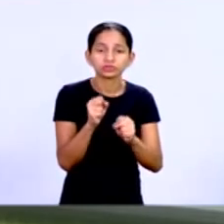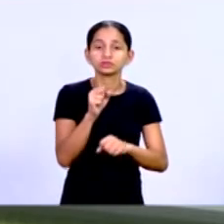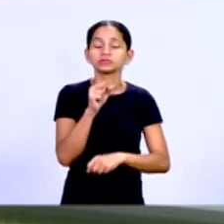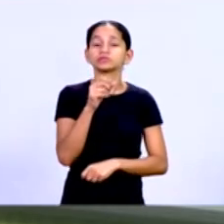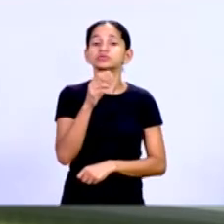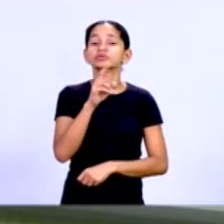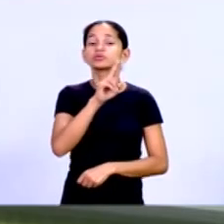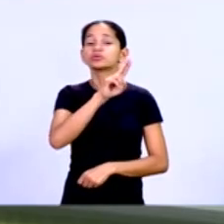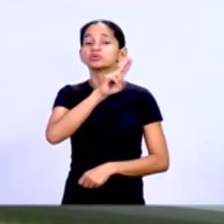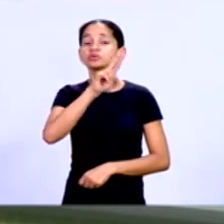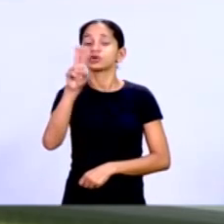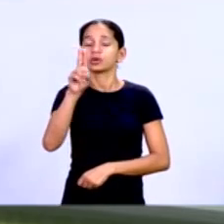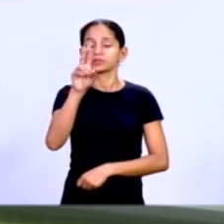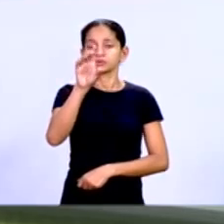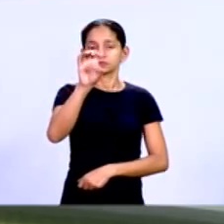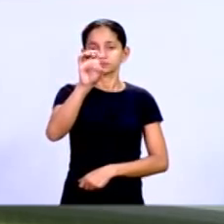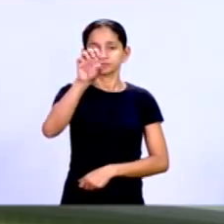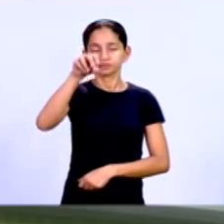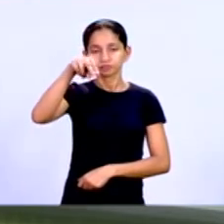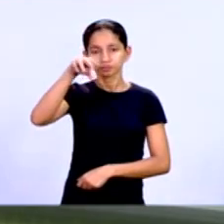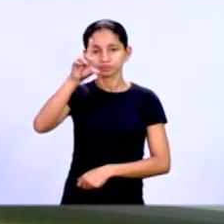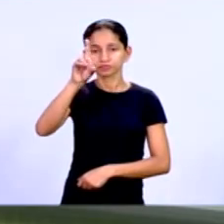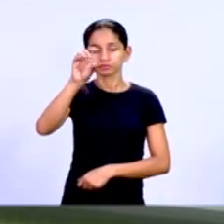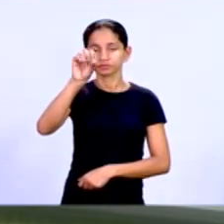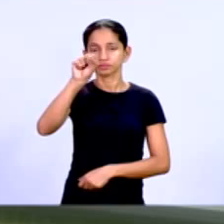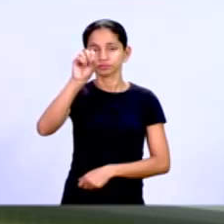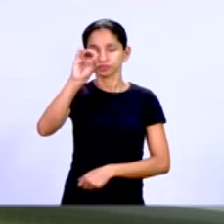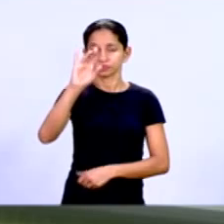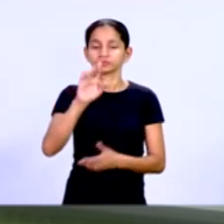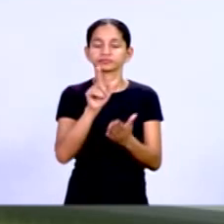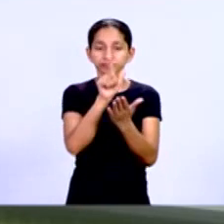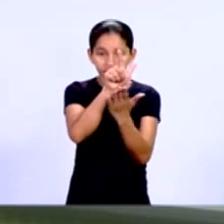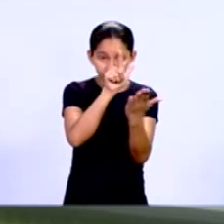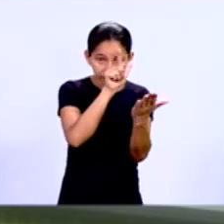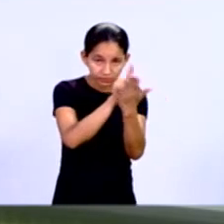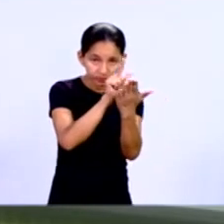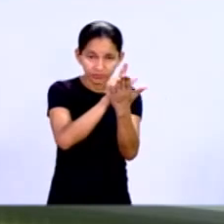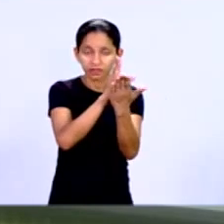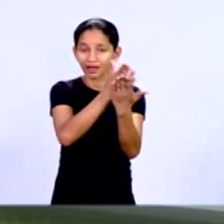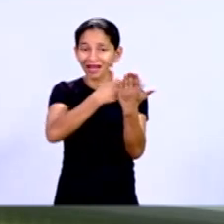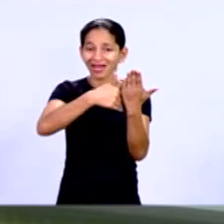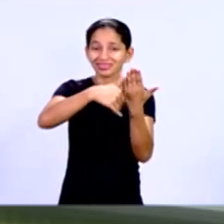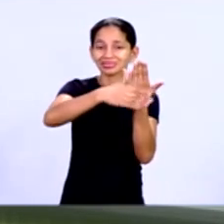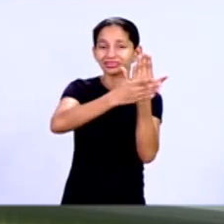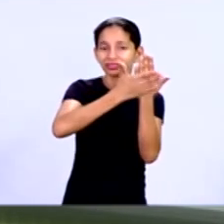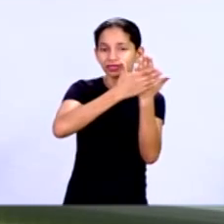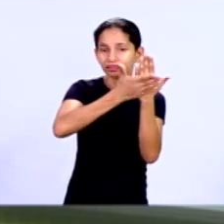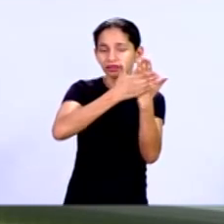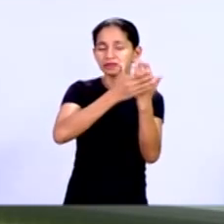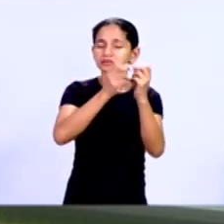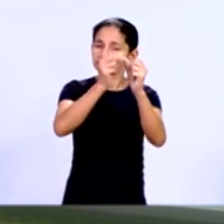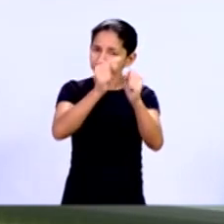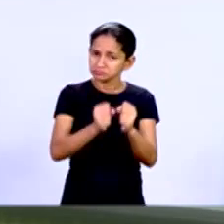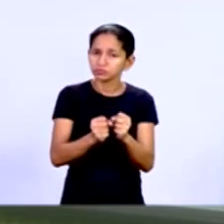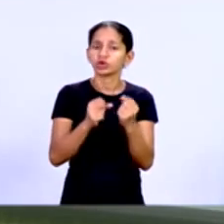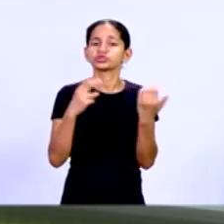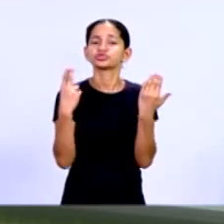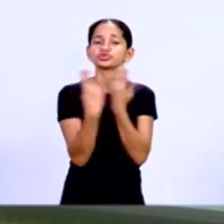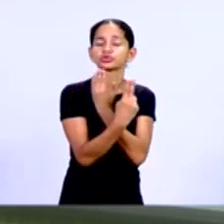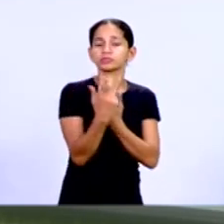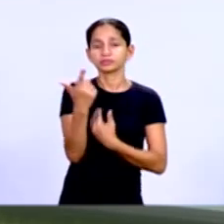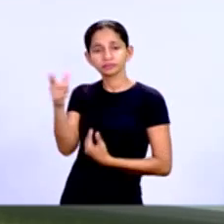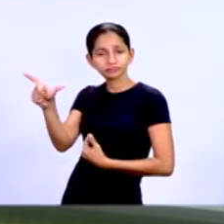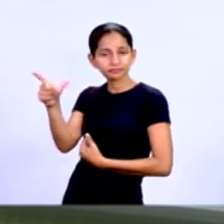coisa que a gente chama de endosso. No verso do documento, do título, você endossa passando o direito